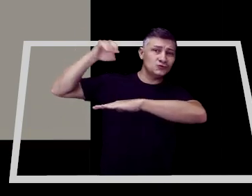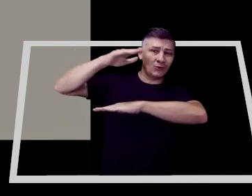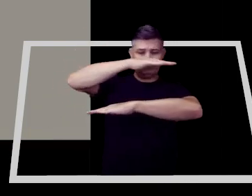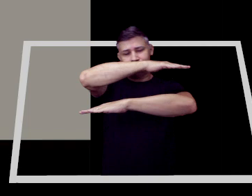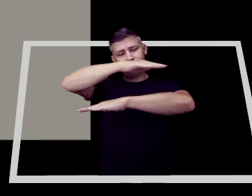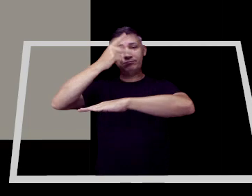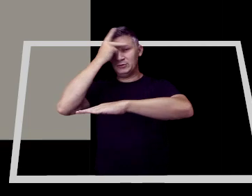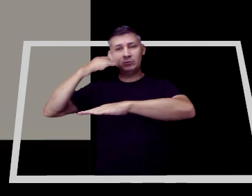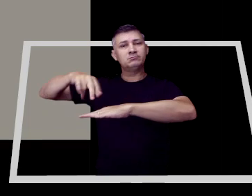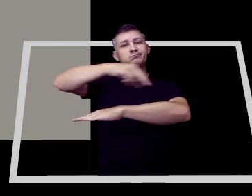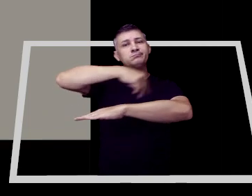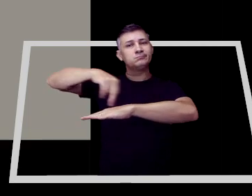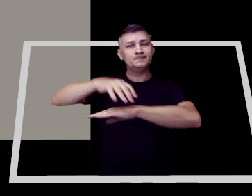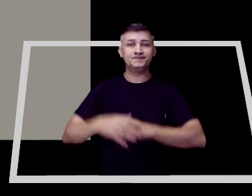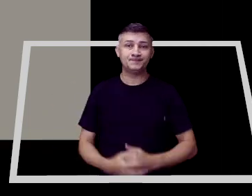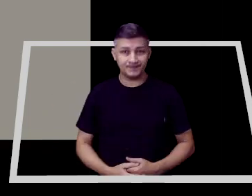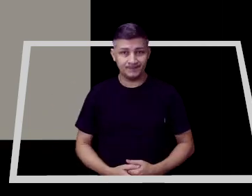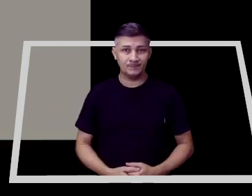de desfrute público.